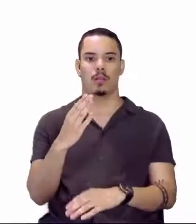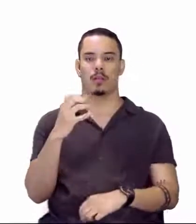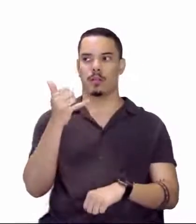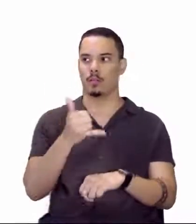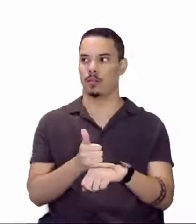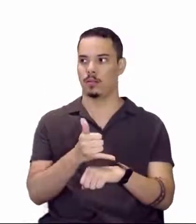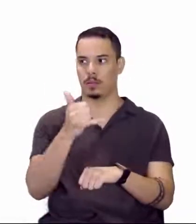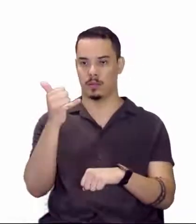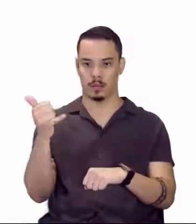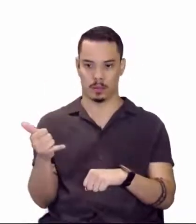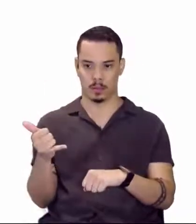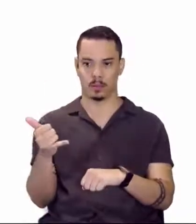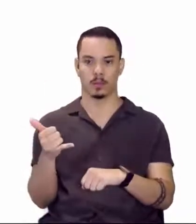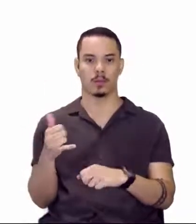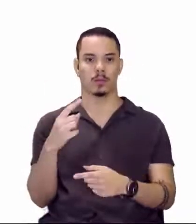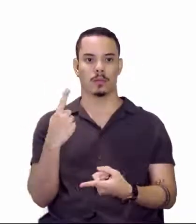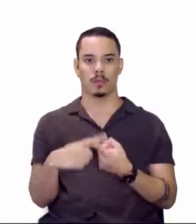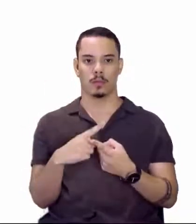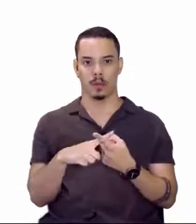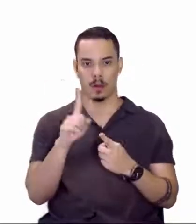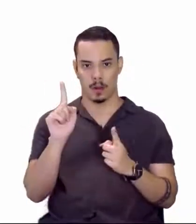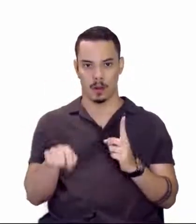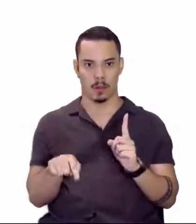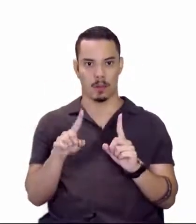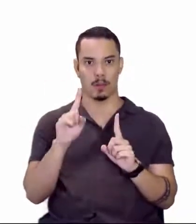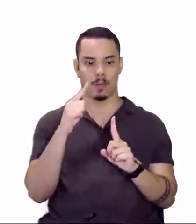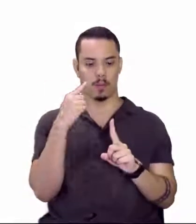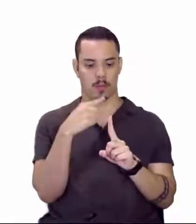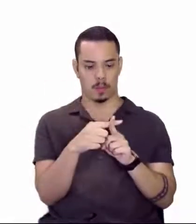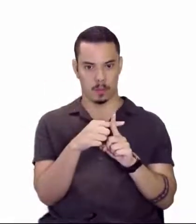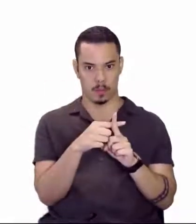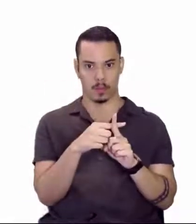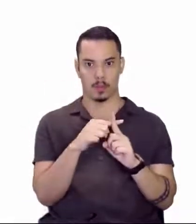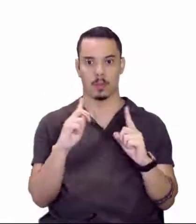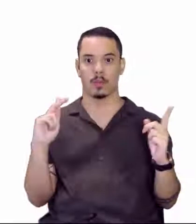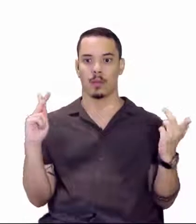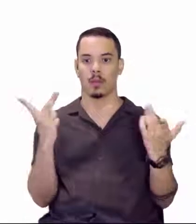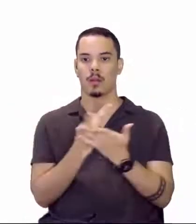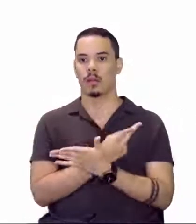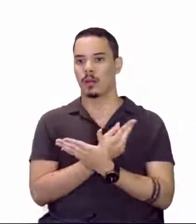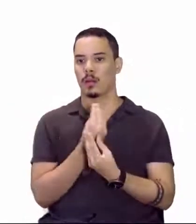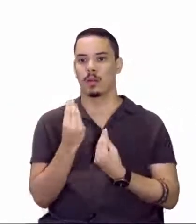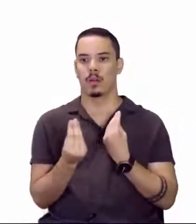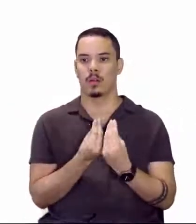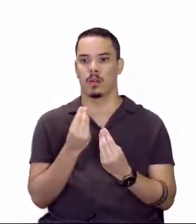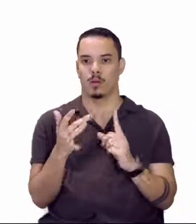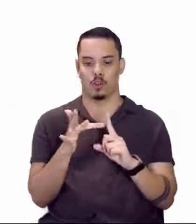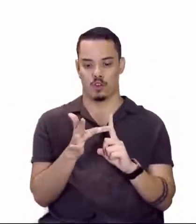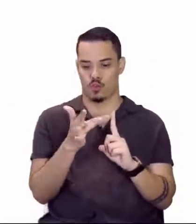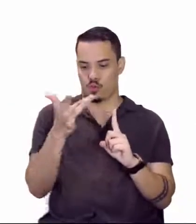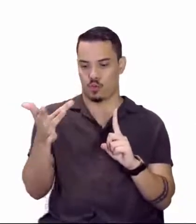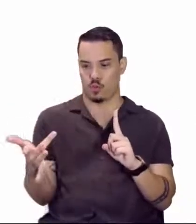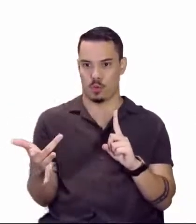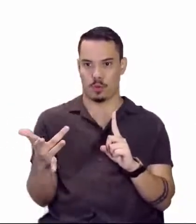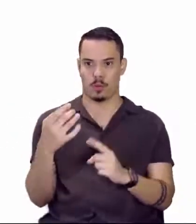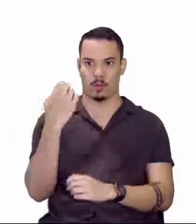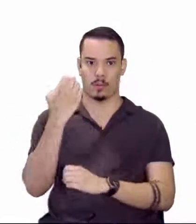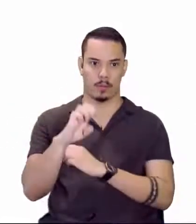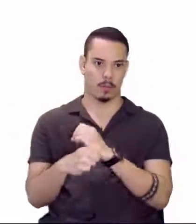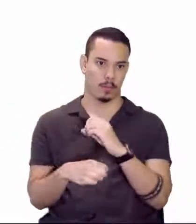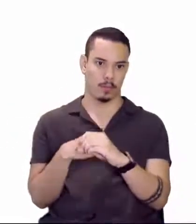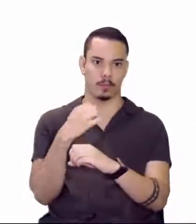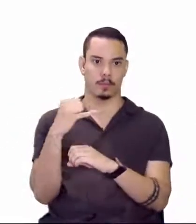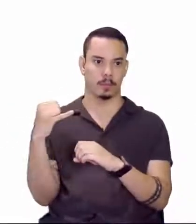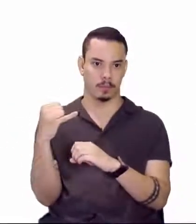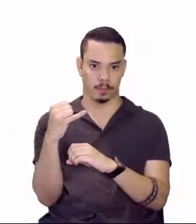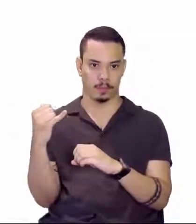íons cátions. São os íons positivos que ocorrem quando ele doa elétrons da última